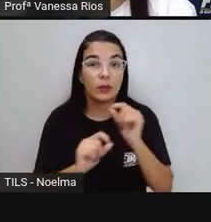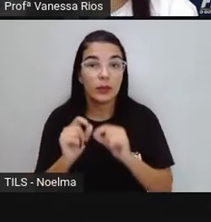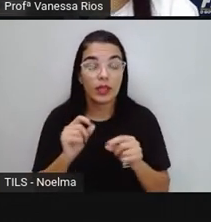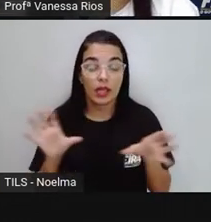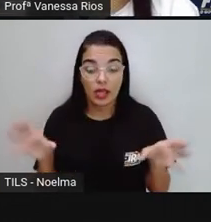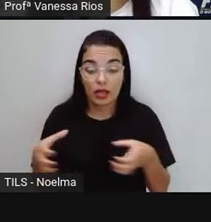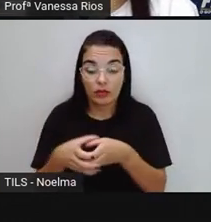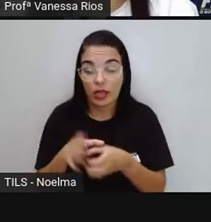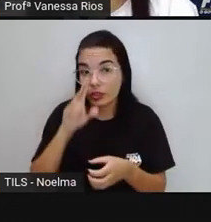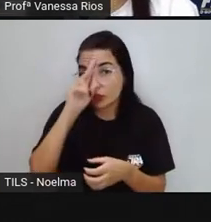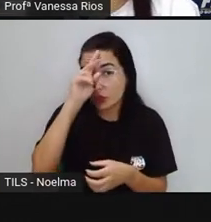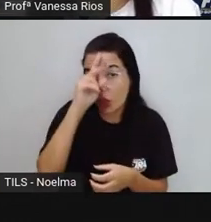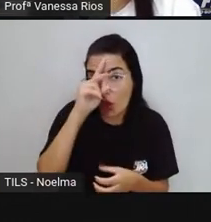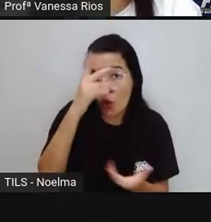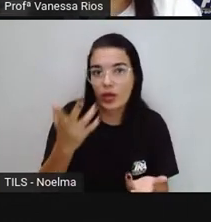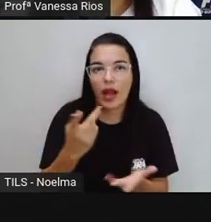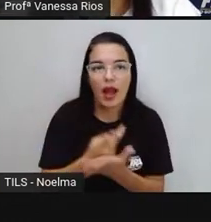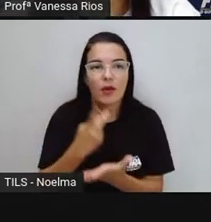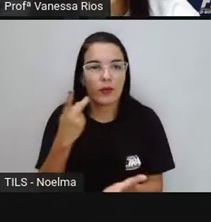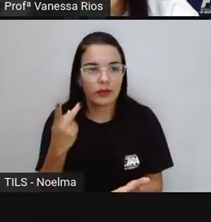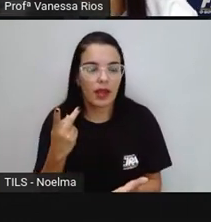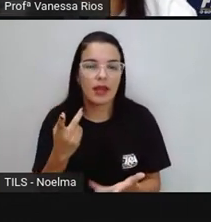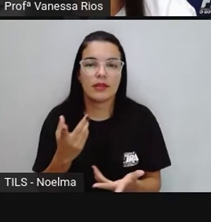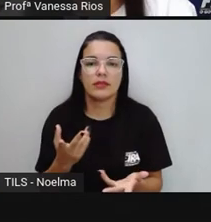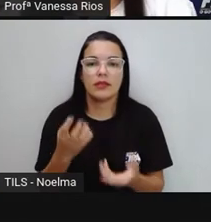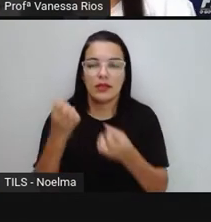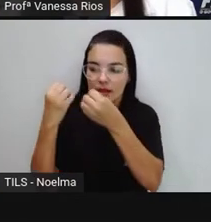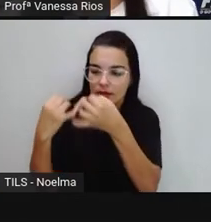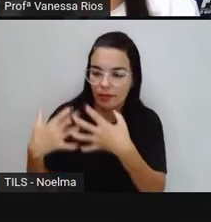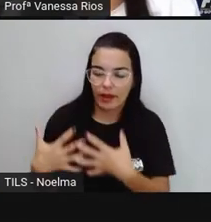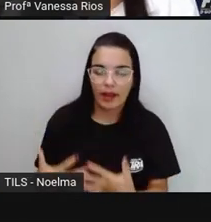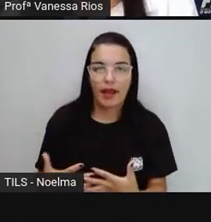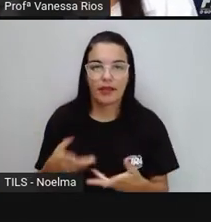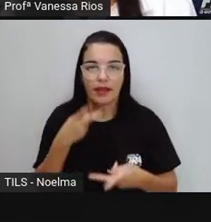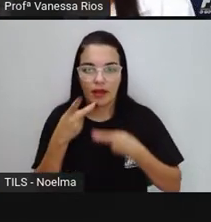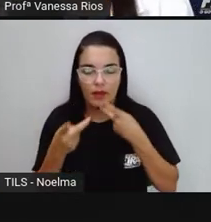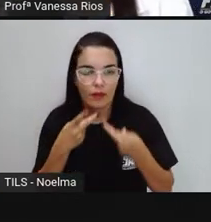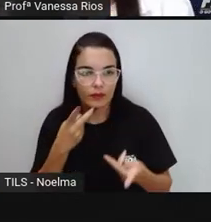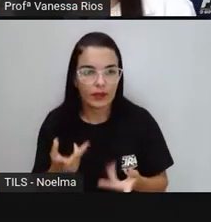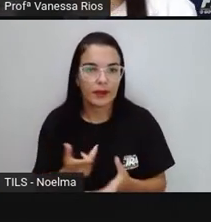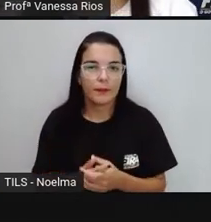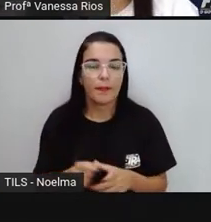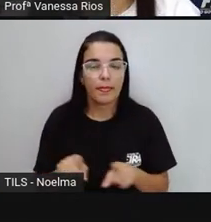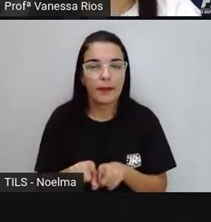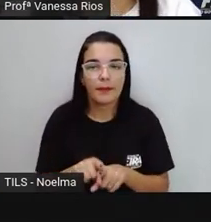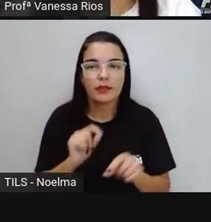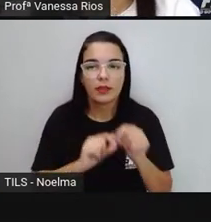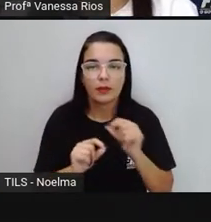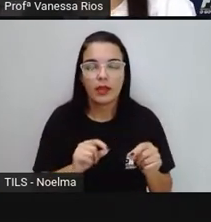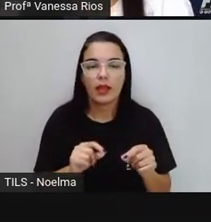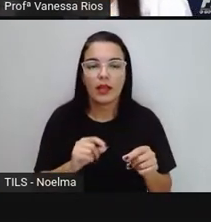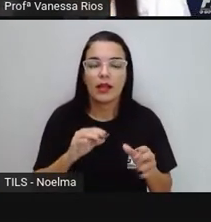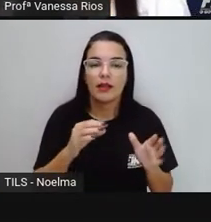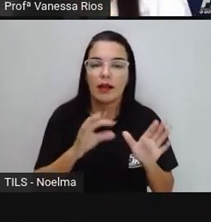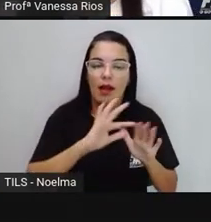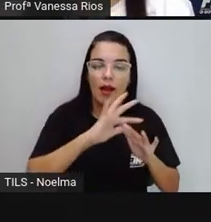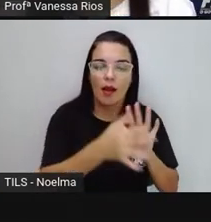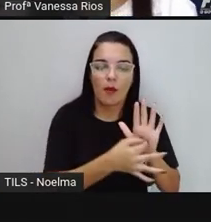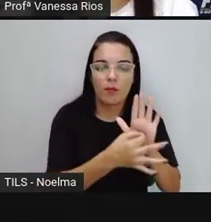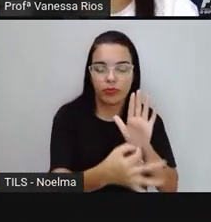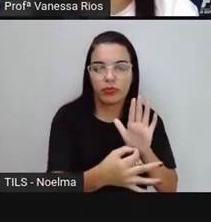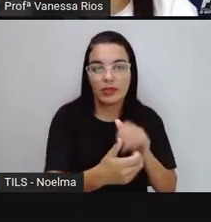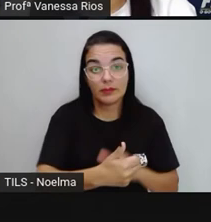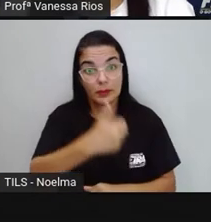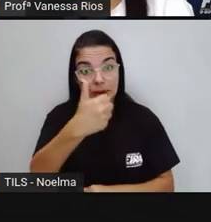como a forma, como a história é contada, para a partir daí ter a emissão da opinião contrária ou